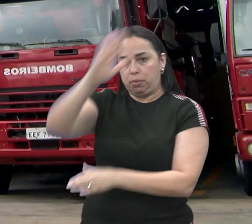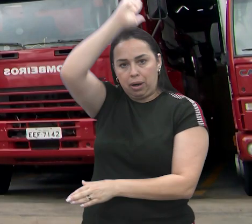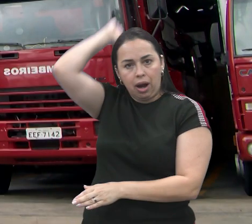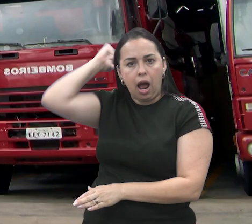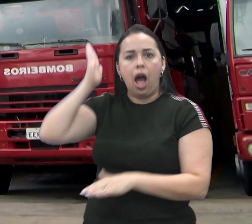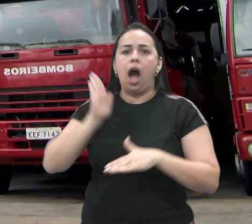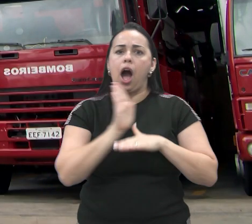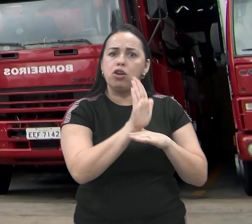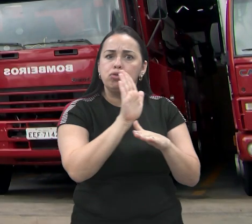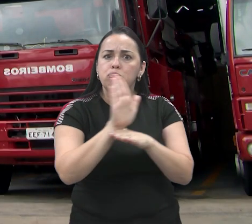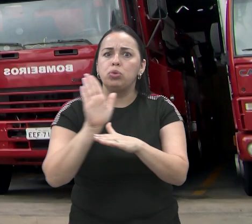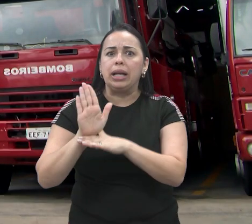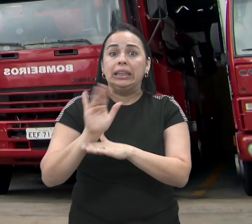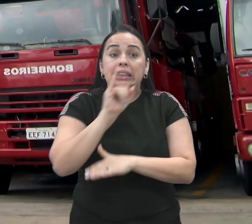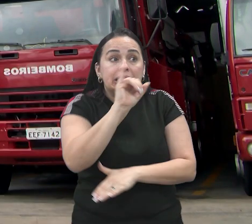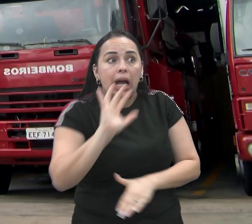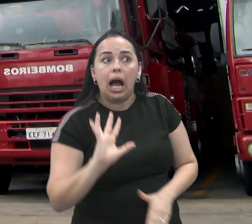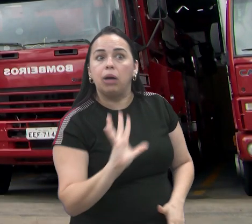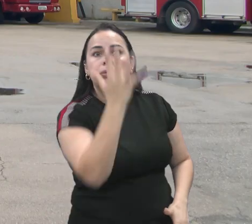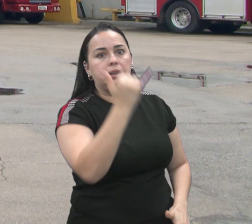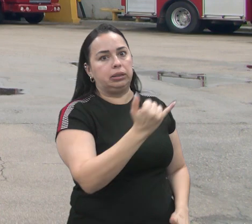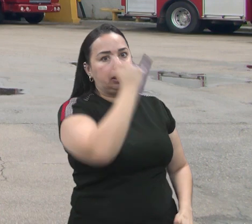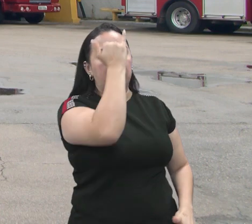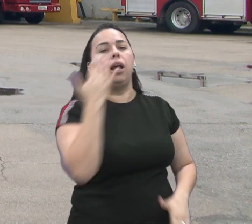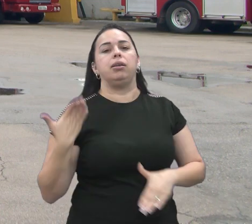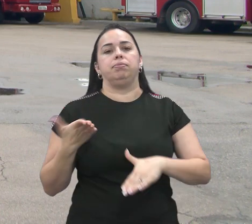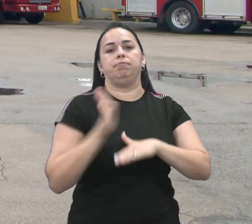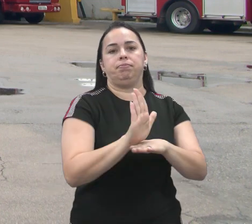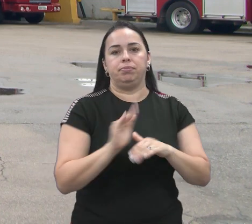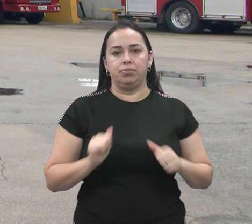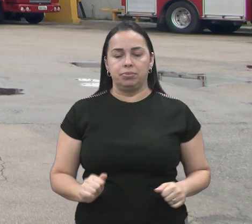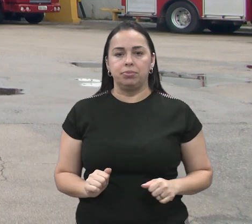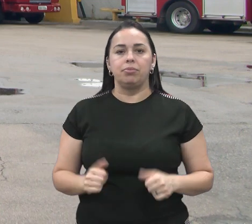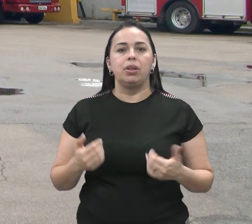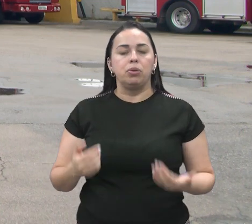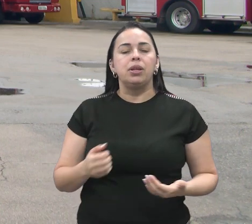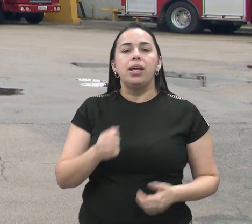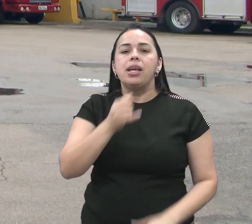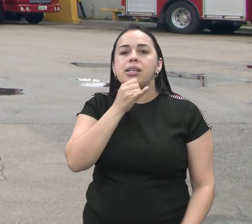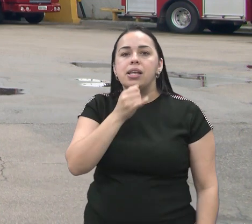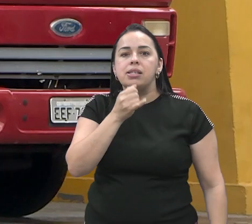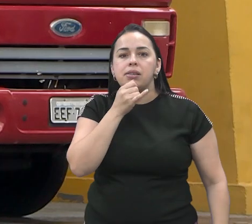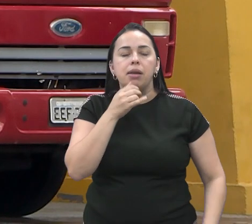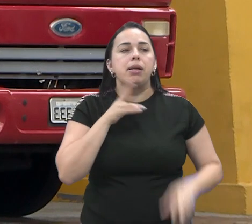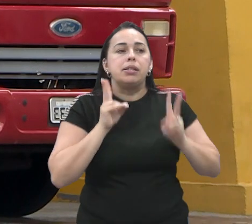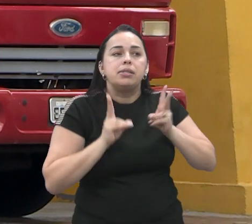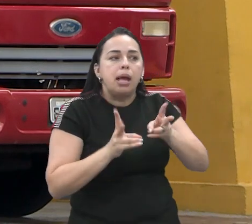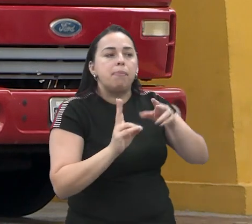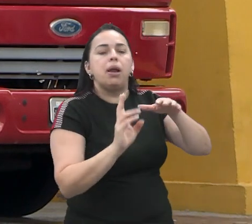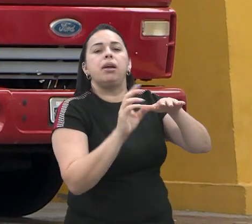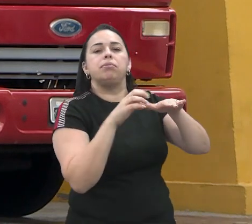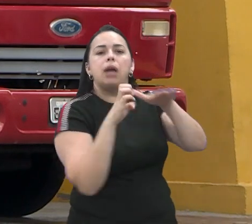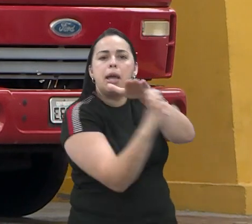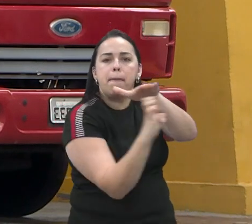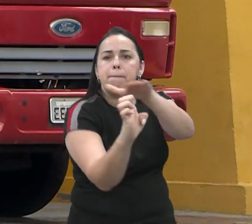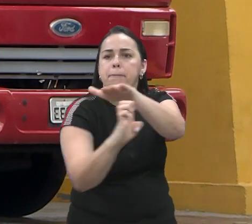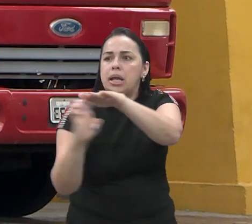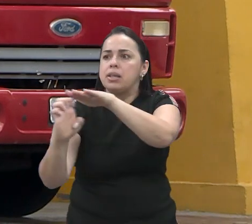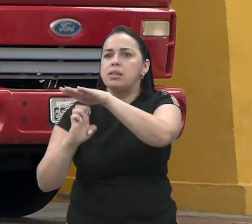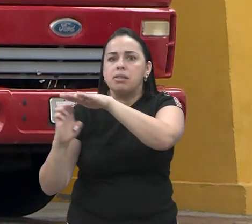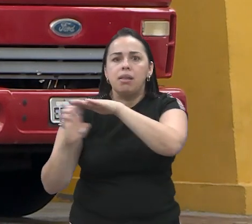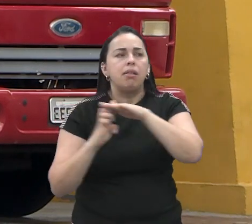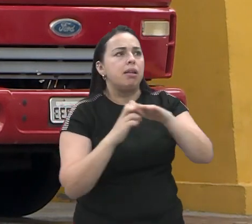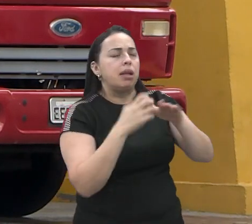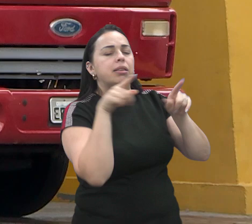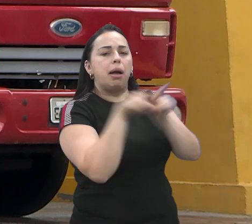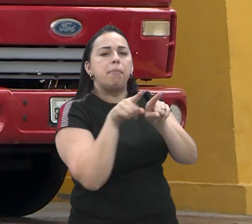Bombeiros colabora para a prevenção de acidentes. Na avaliação para a concessão do AVCB, o auto de vistoria do Corpo de Bombeiros,